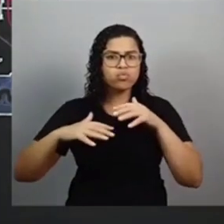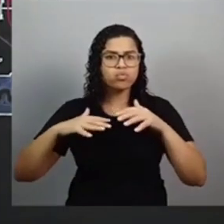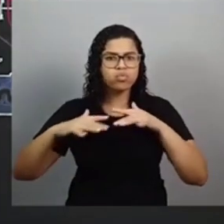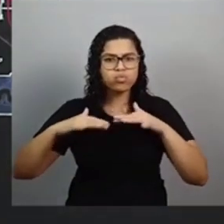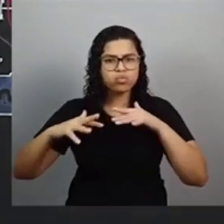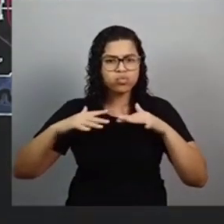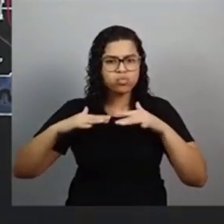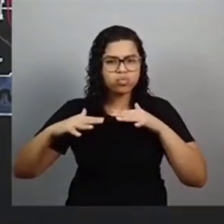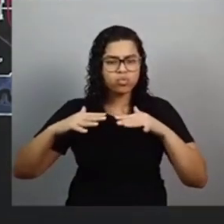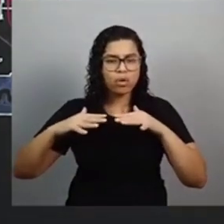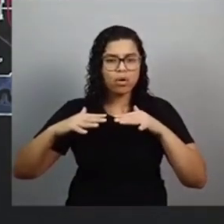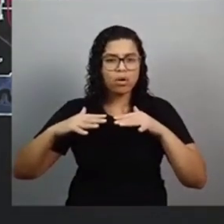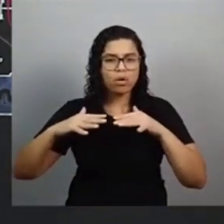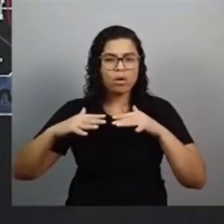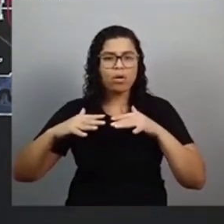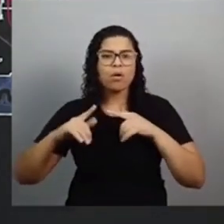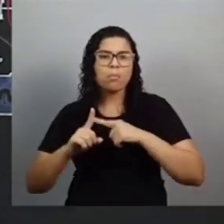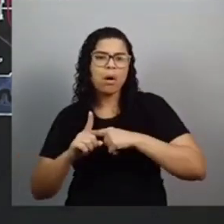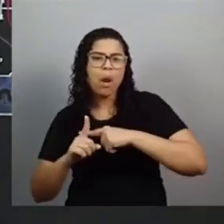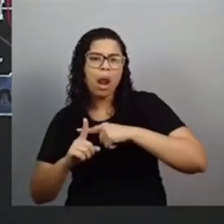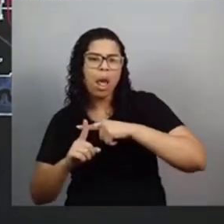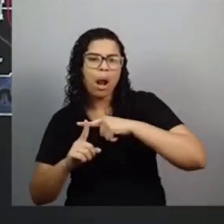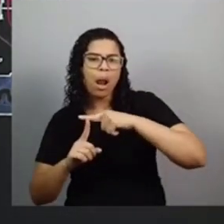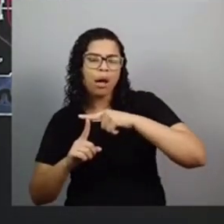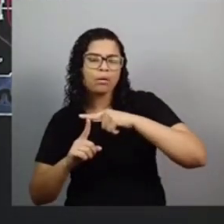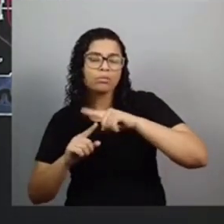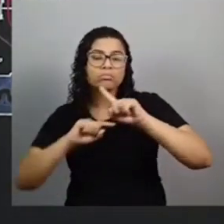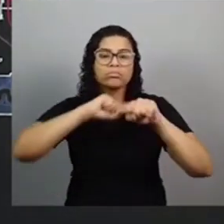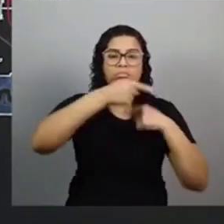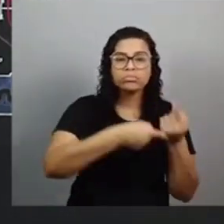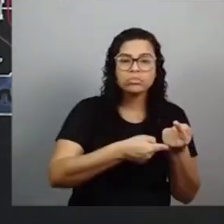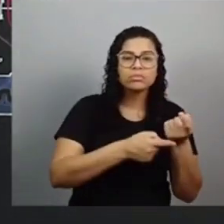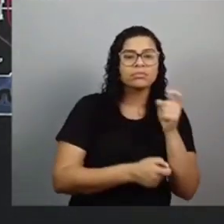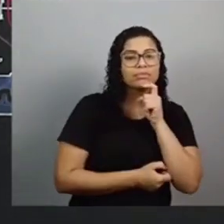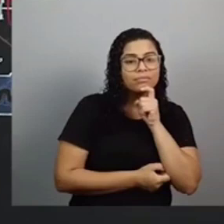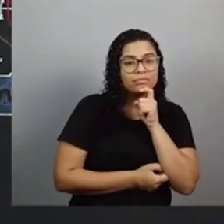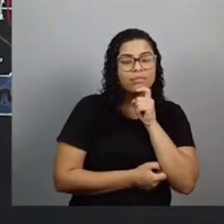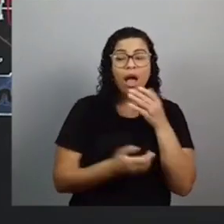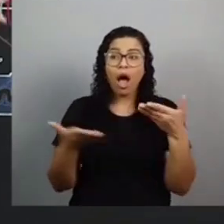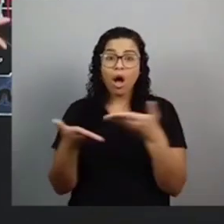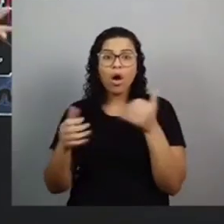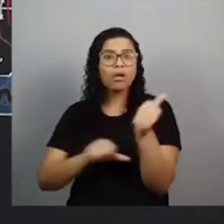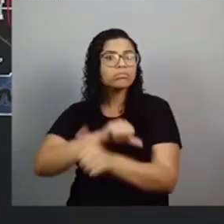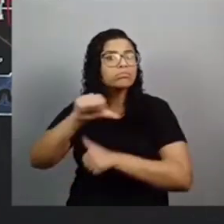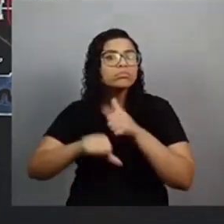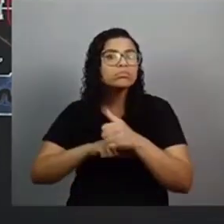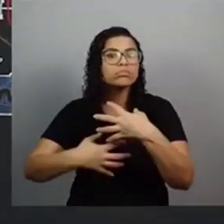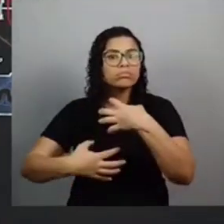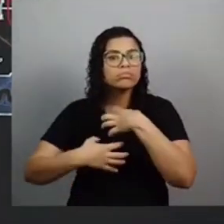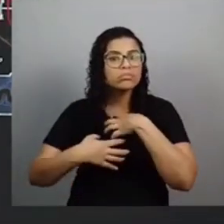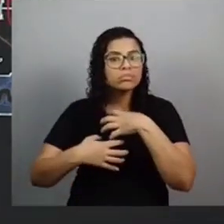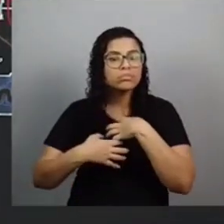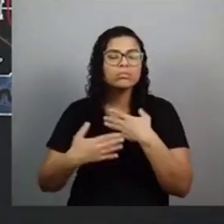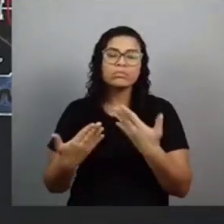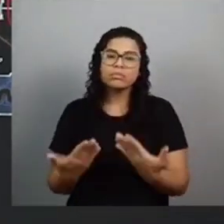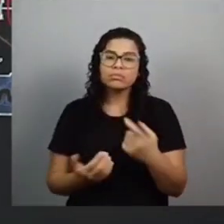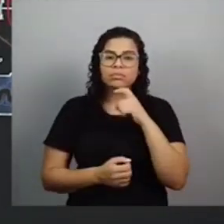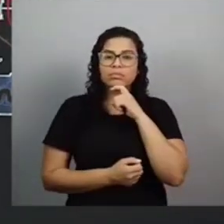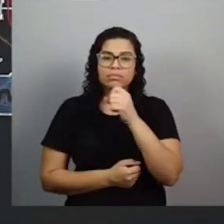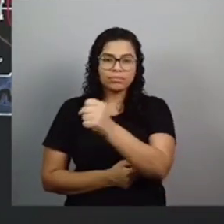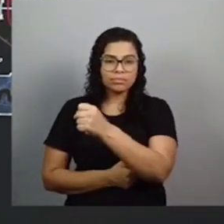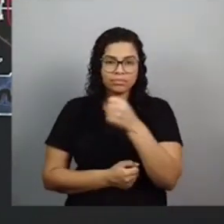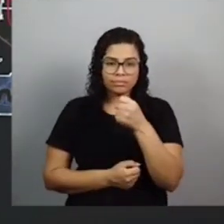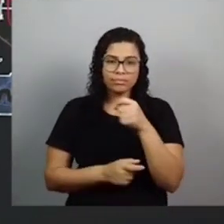mais quente, para o menos agitado, para o mais frio. Eu estou querendo aqui fazer o contrário disso. Então, No caso